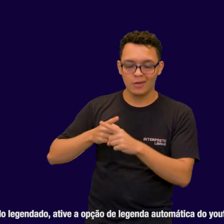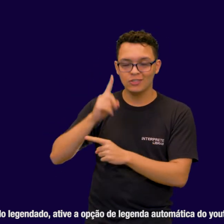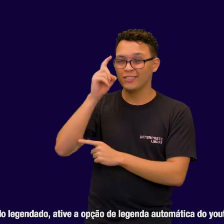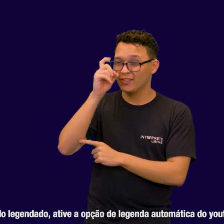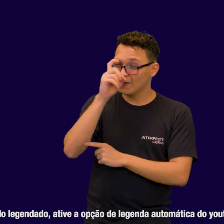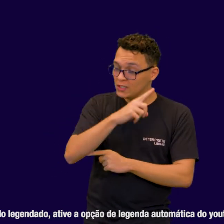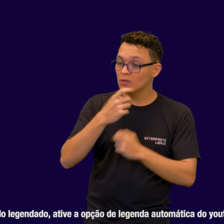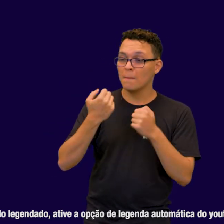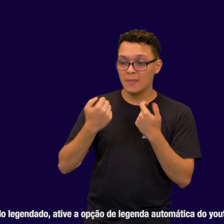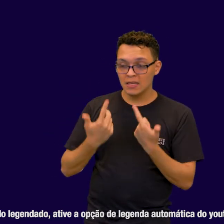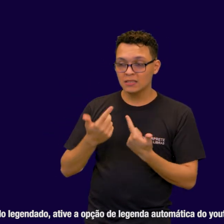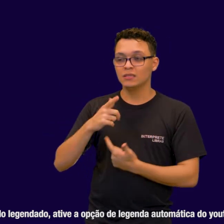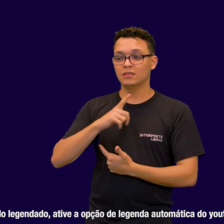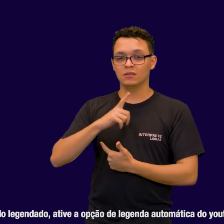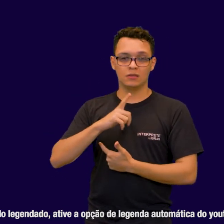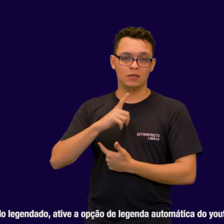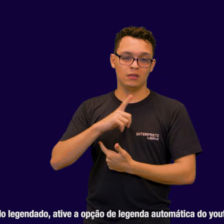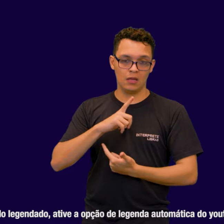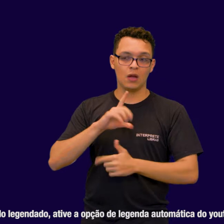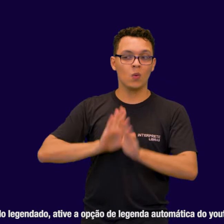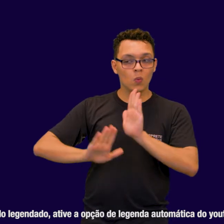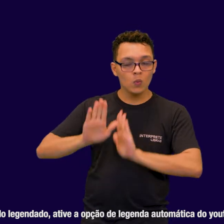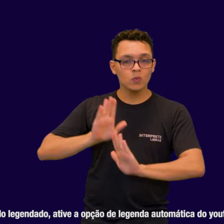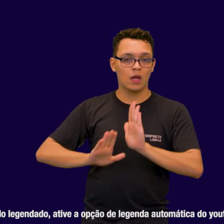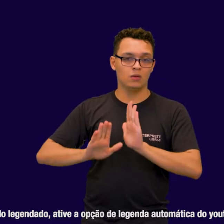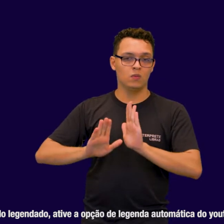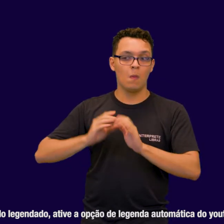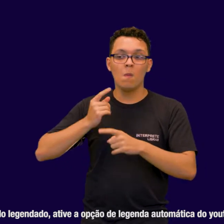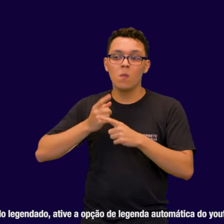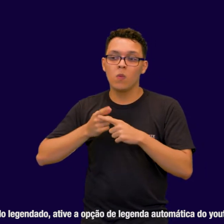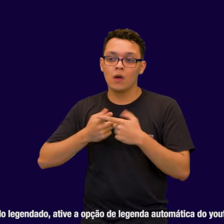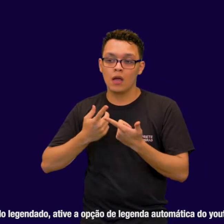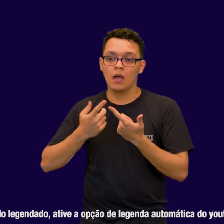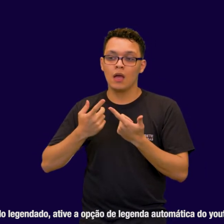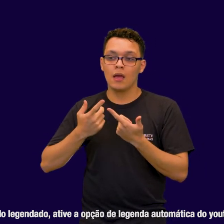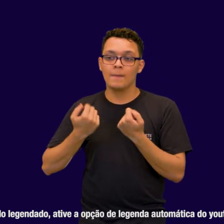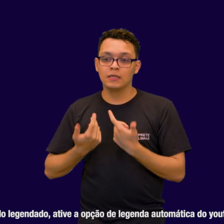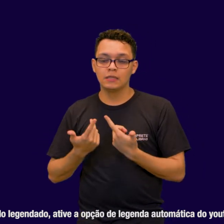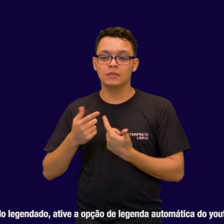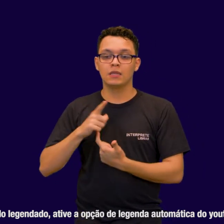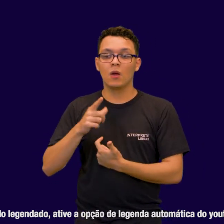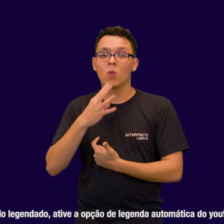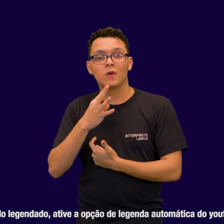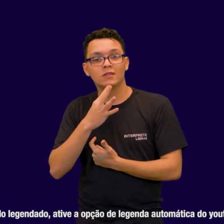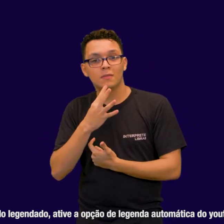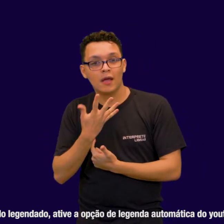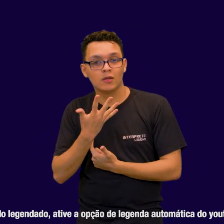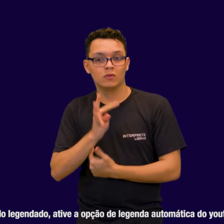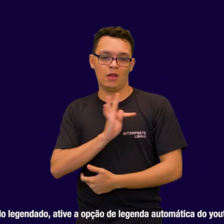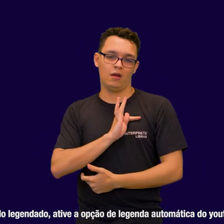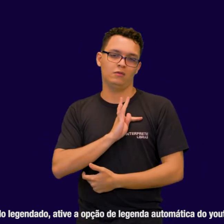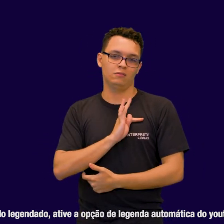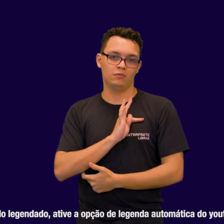um negócio que tem, é um nicho, né? É um segmento muito que exige muito conhecimento